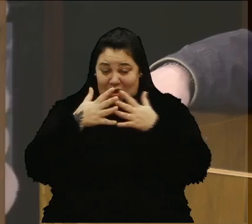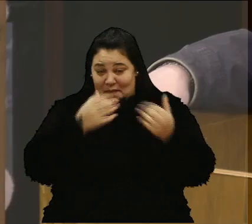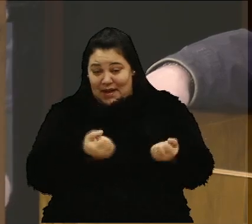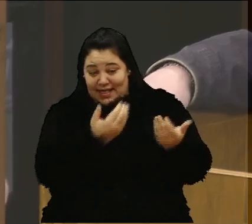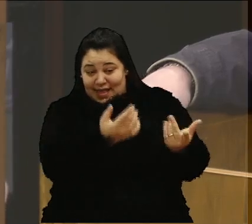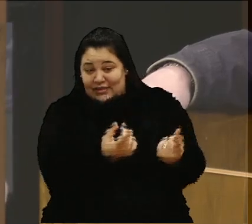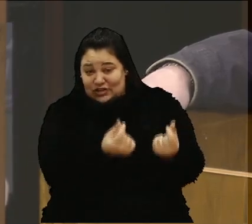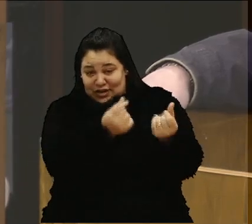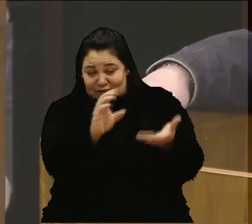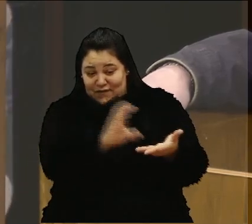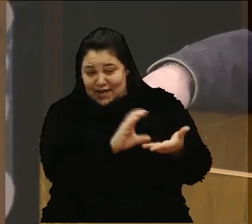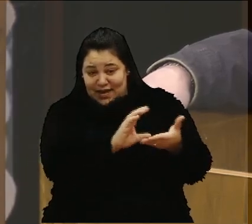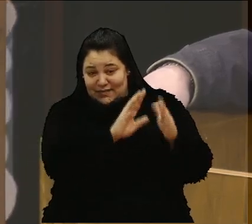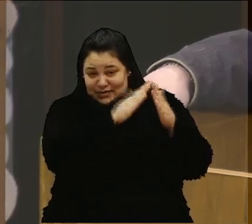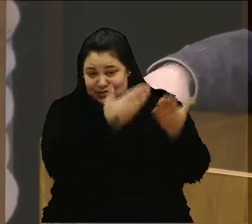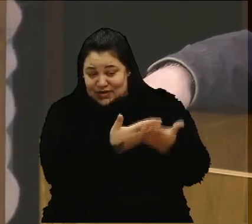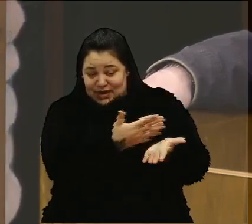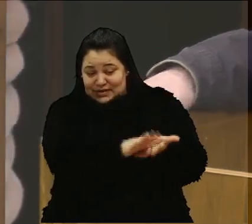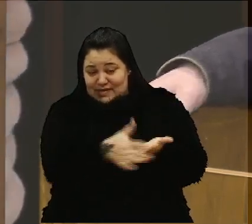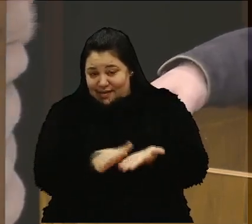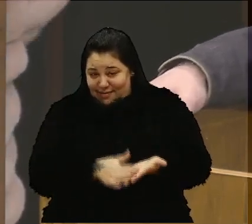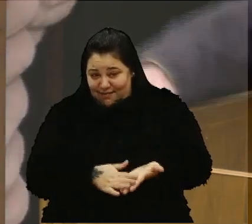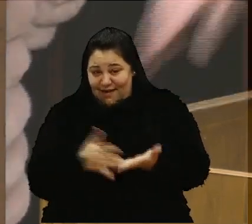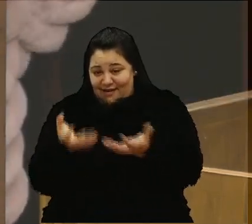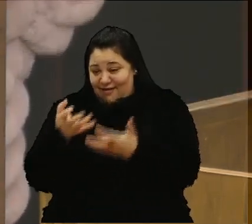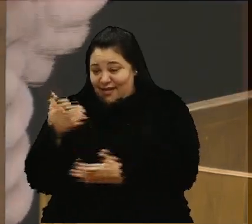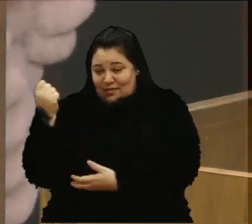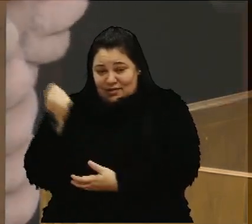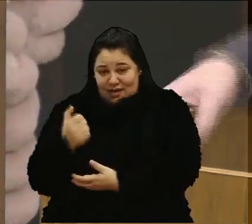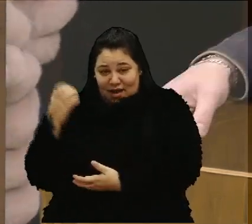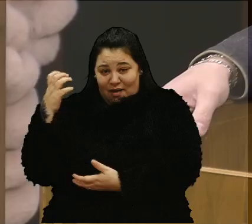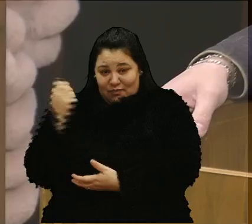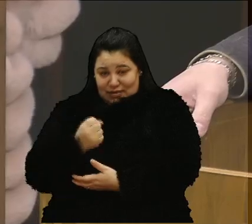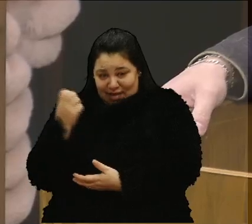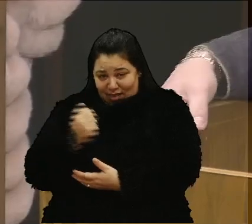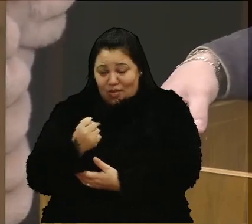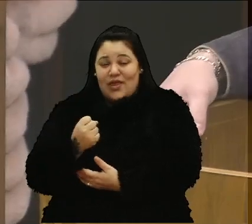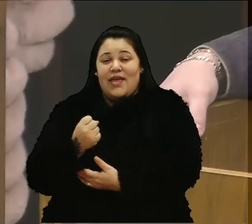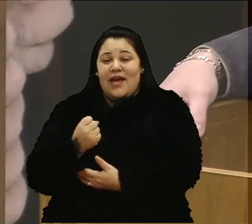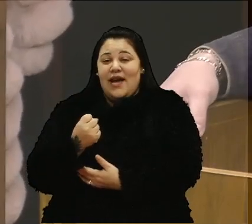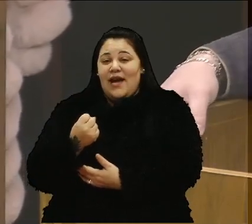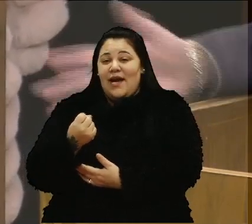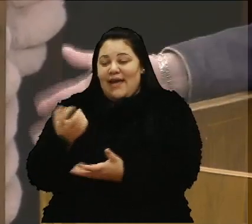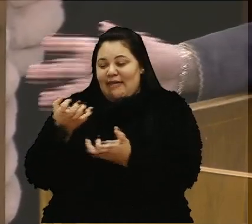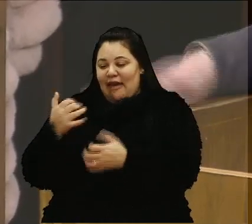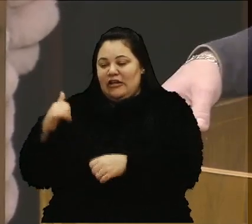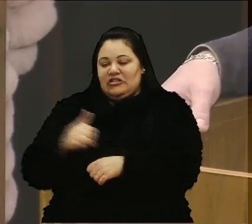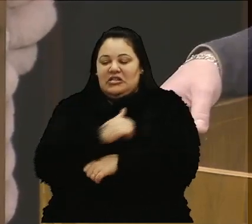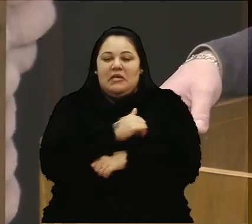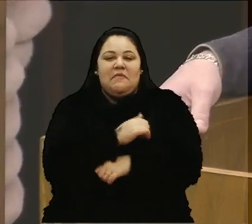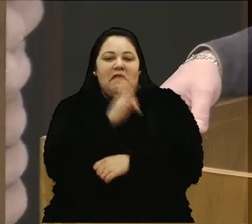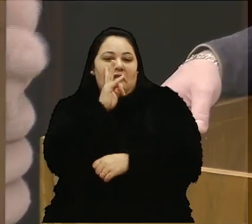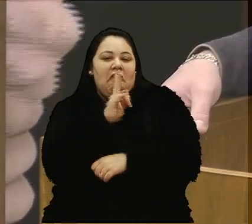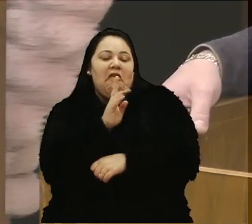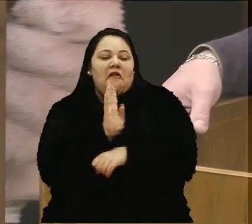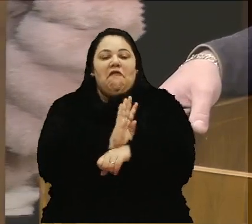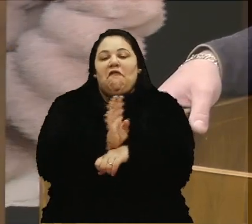samba, para querer aposentadoria, para querer jatinho, para querer fazer vídeo do GNC